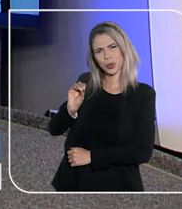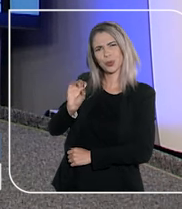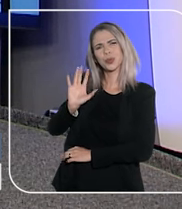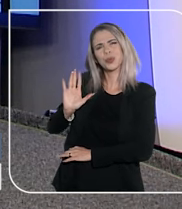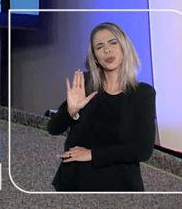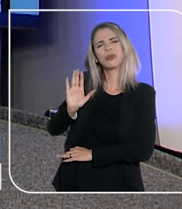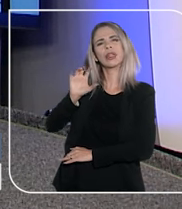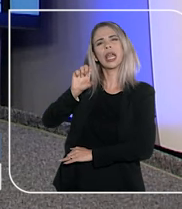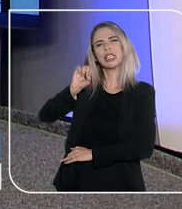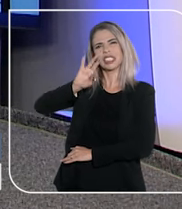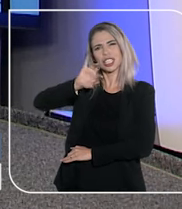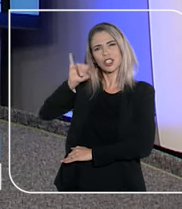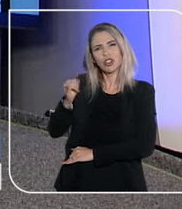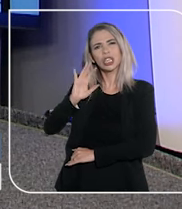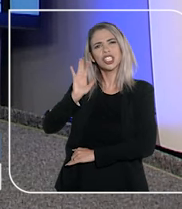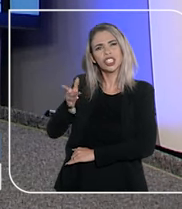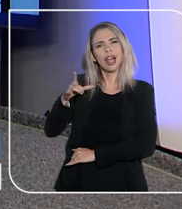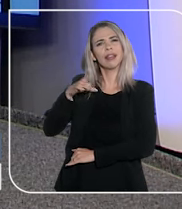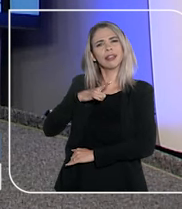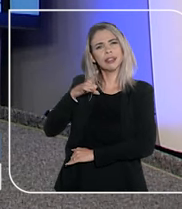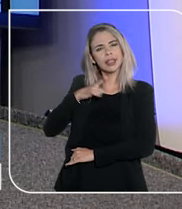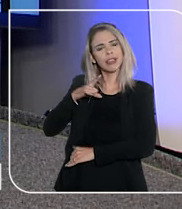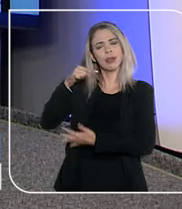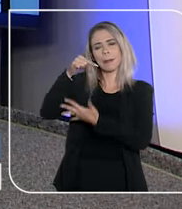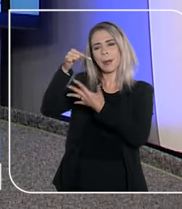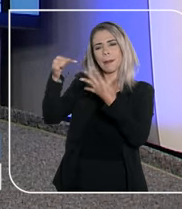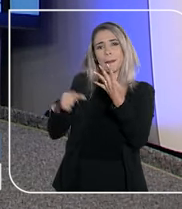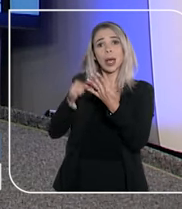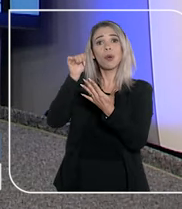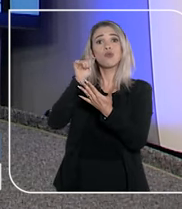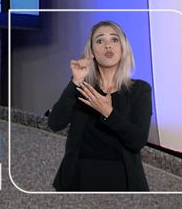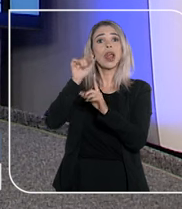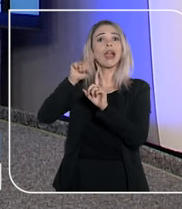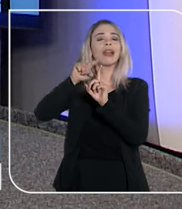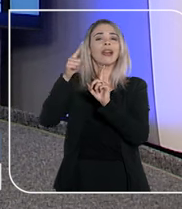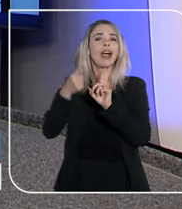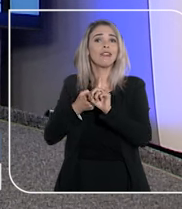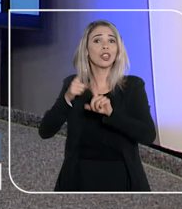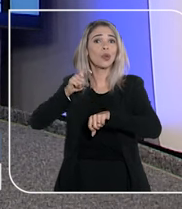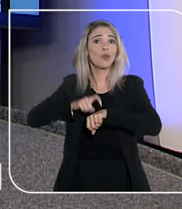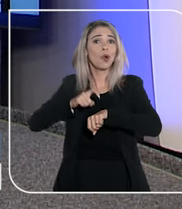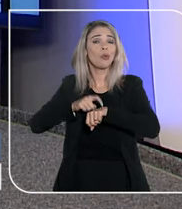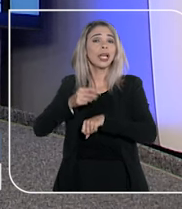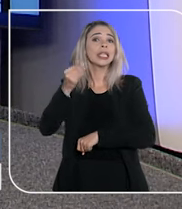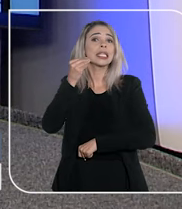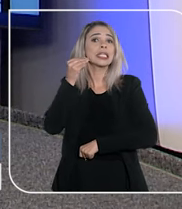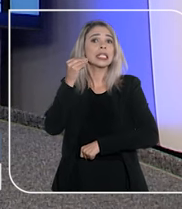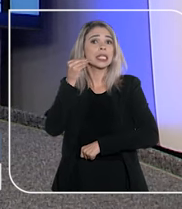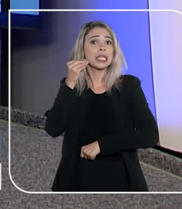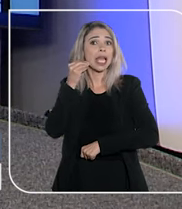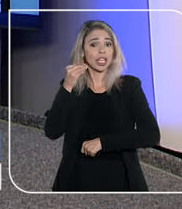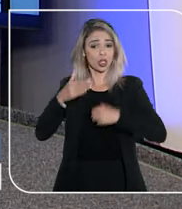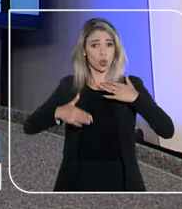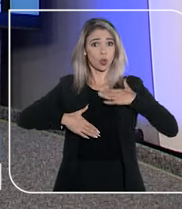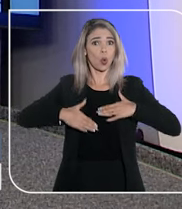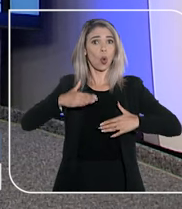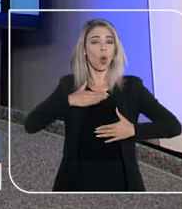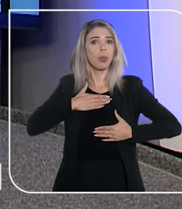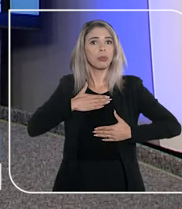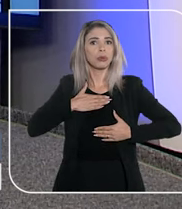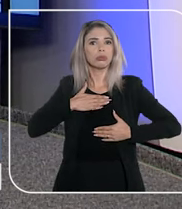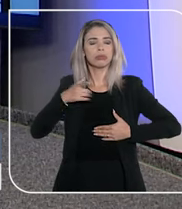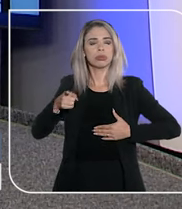o STJ já julgou vários casos de mulheres grávidas no momento do teste de aptidão física e